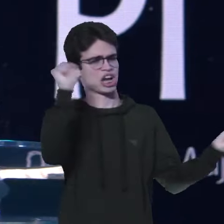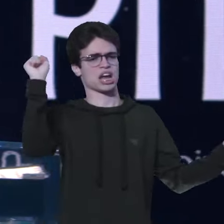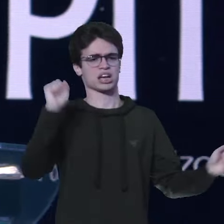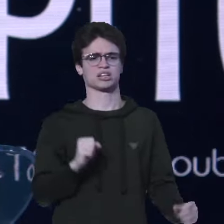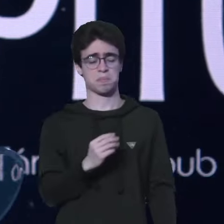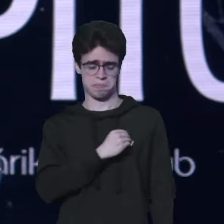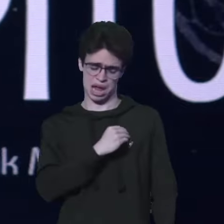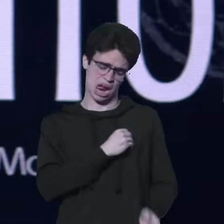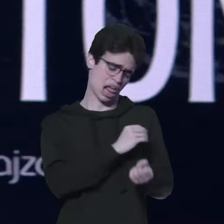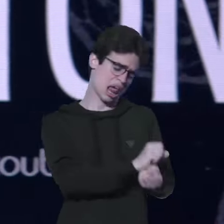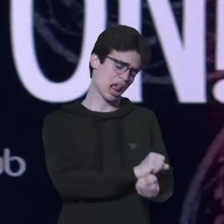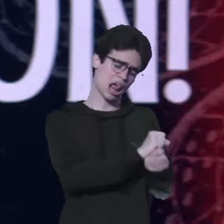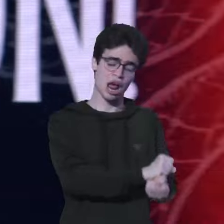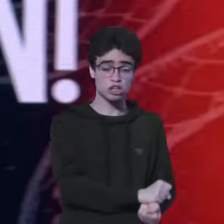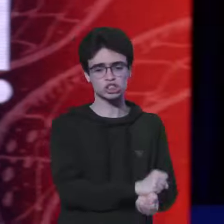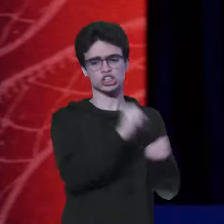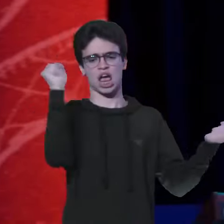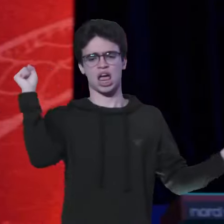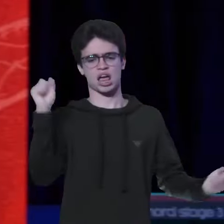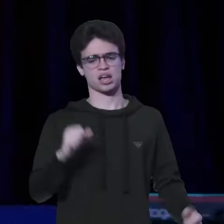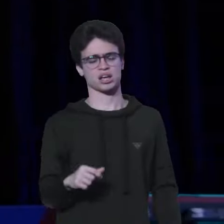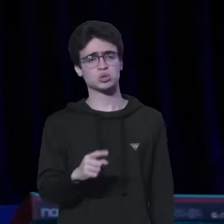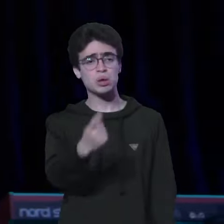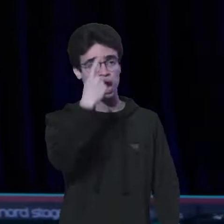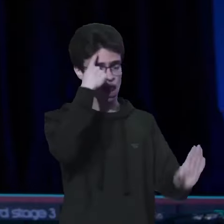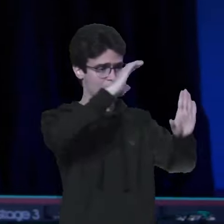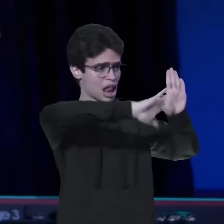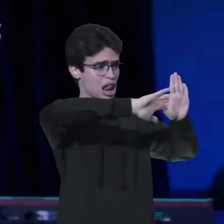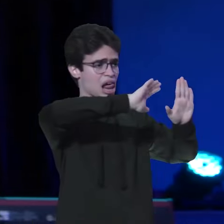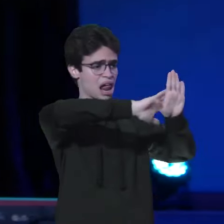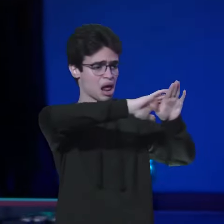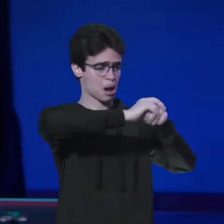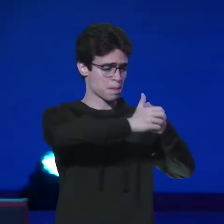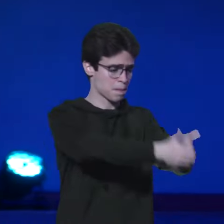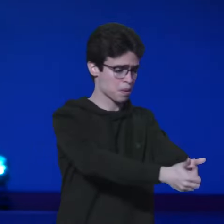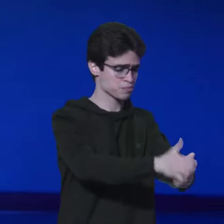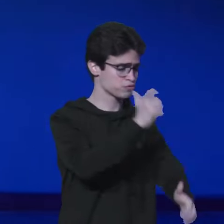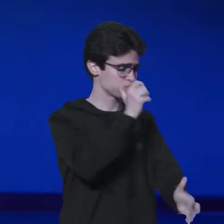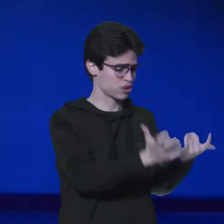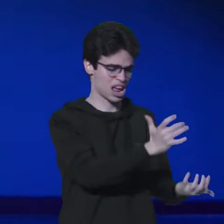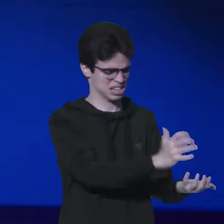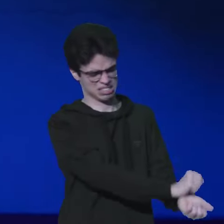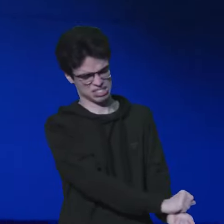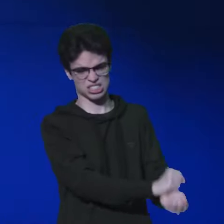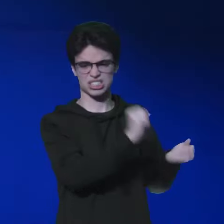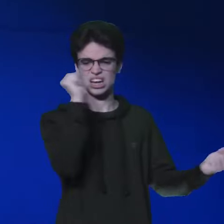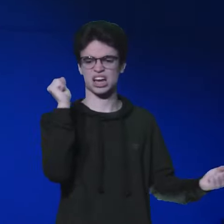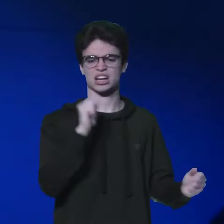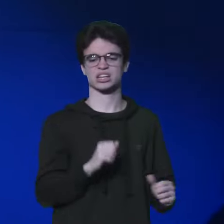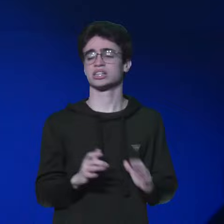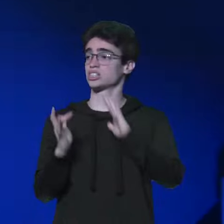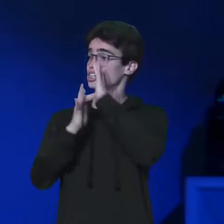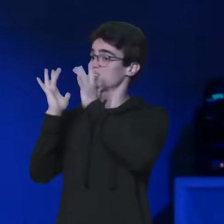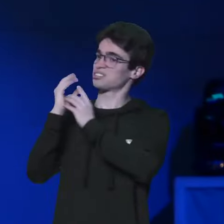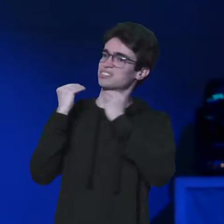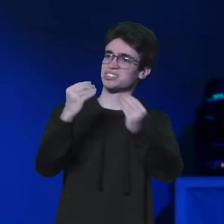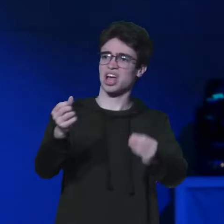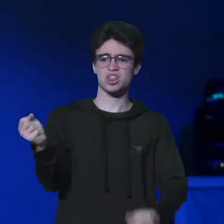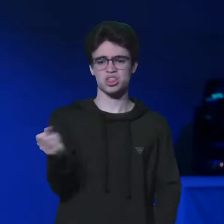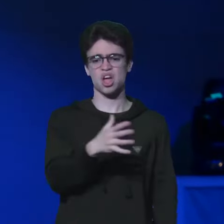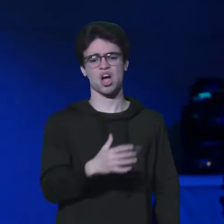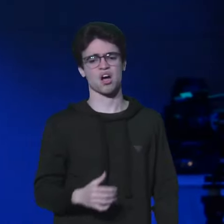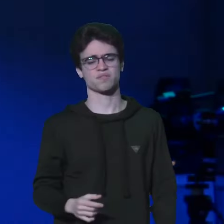do pecado. Chega de ser escravo de ideias que estão te levando para o inferno. Jesus quer te dar vida nova. Ele te ama. Ele não